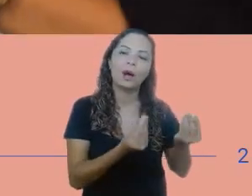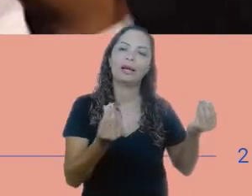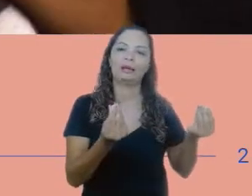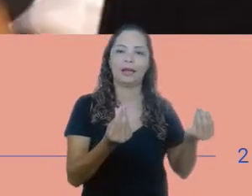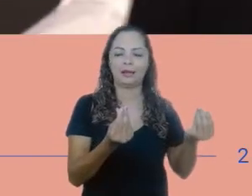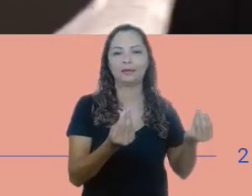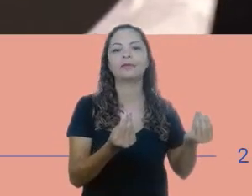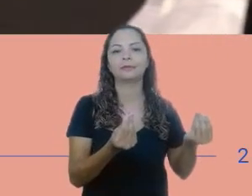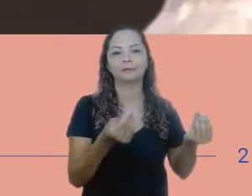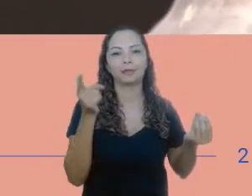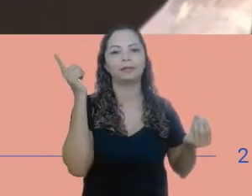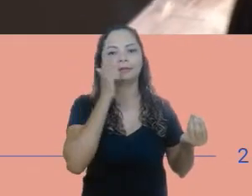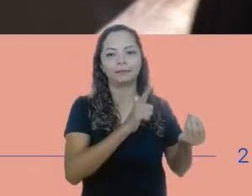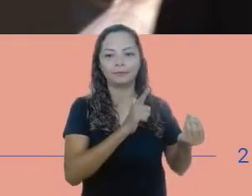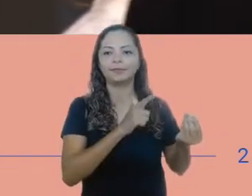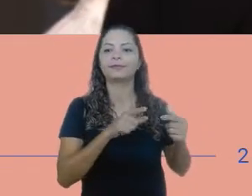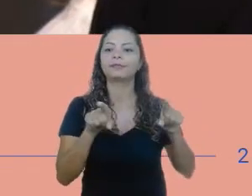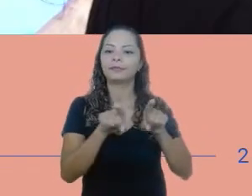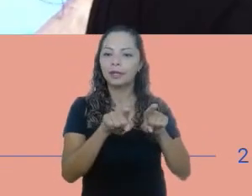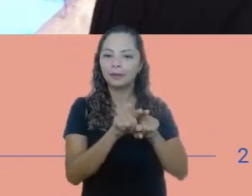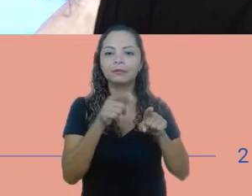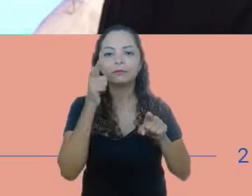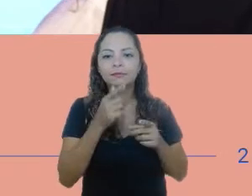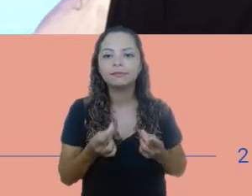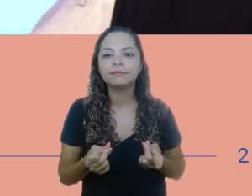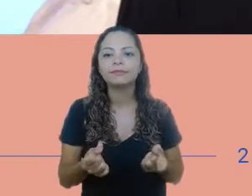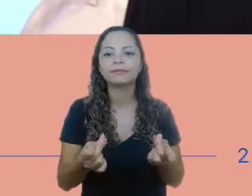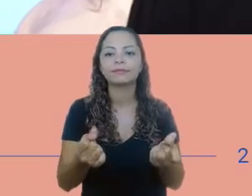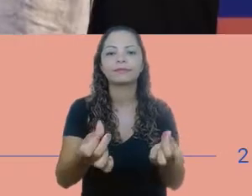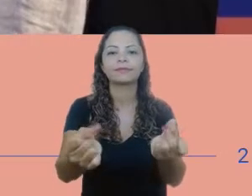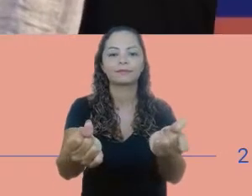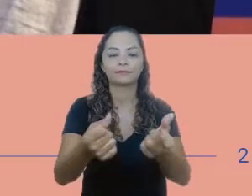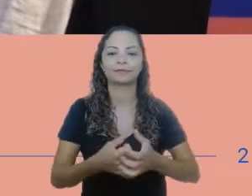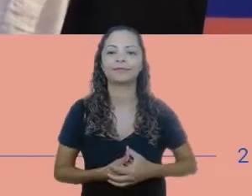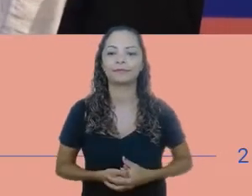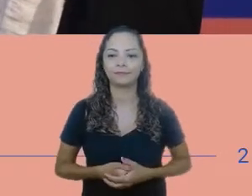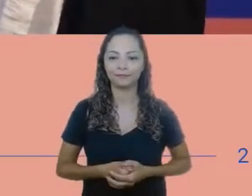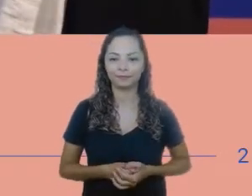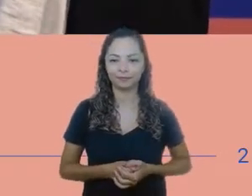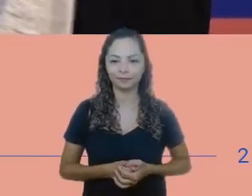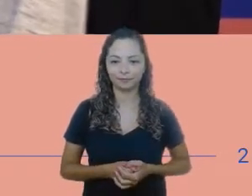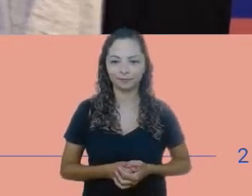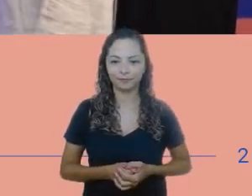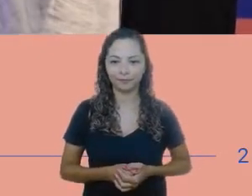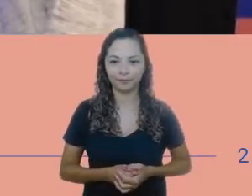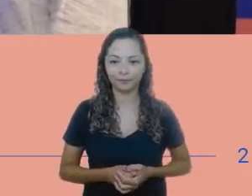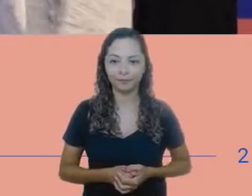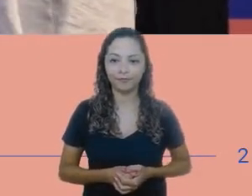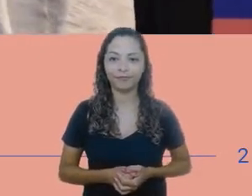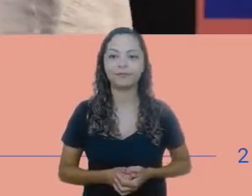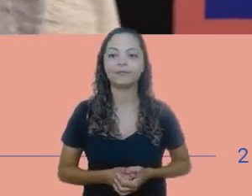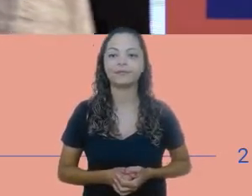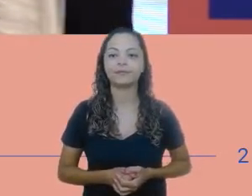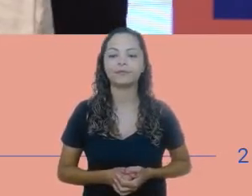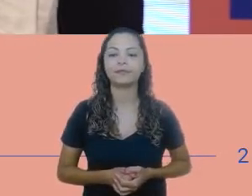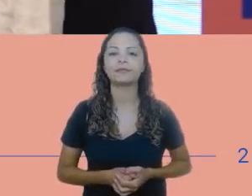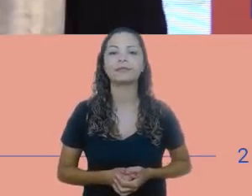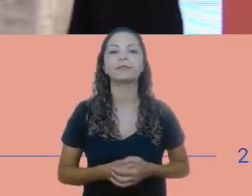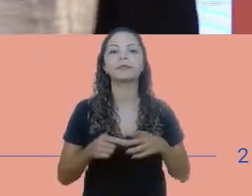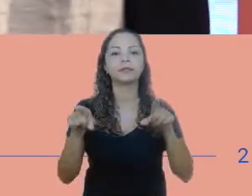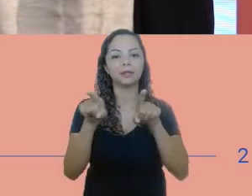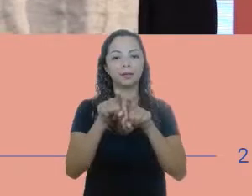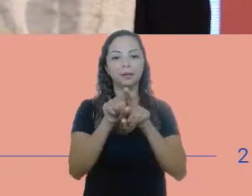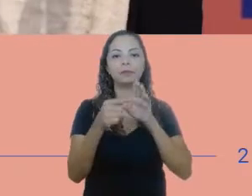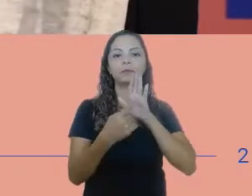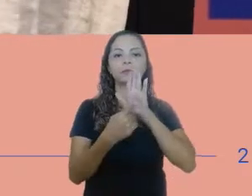e você permite estender a vida útil daquele produto Oi aqui é um outro caso que envolve design de